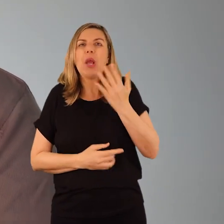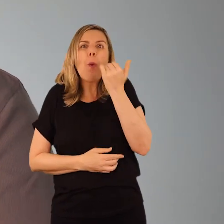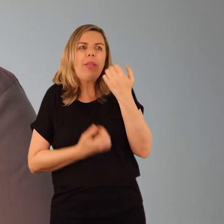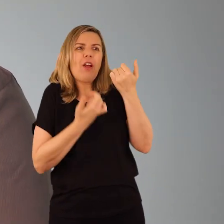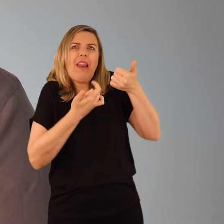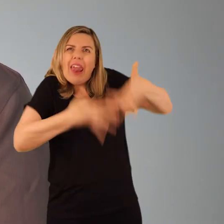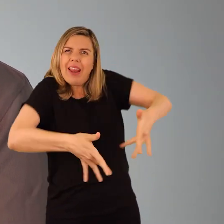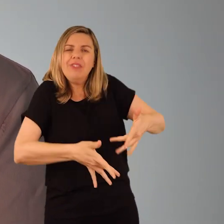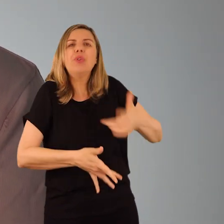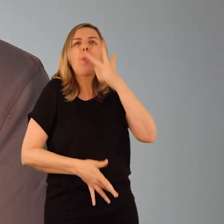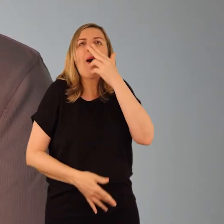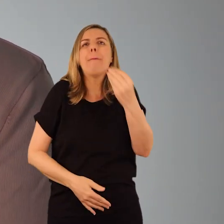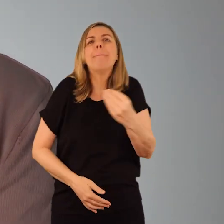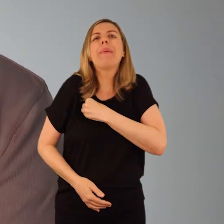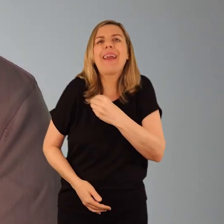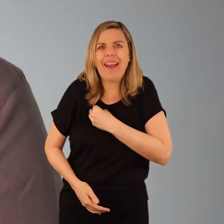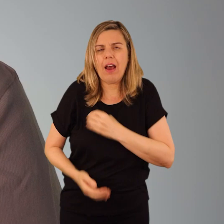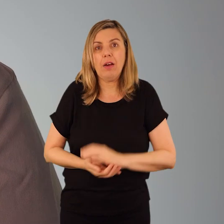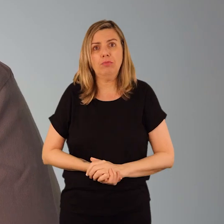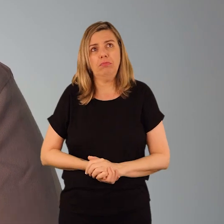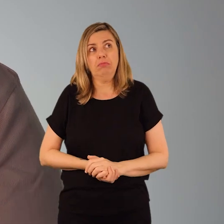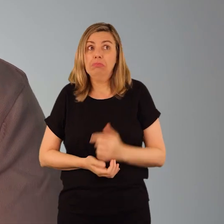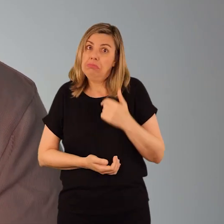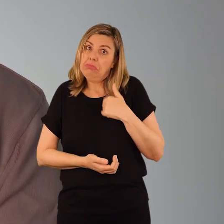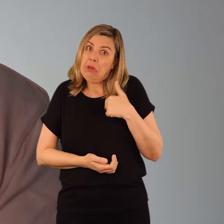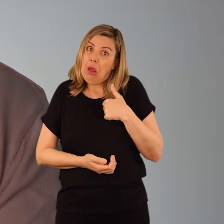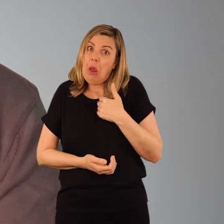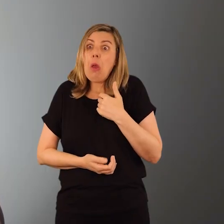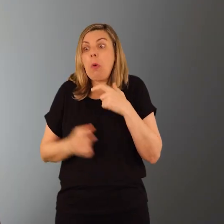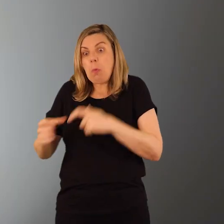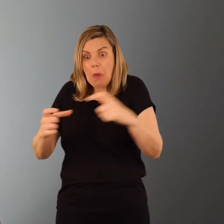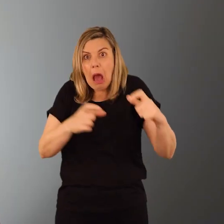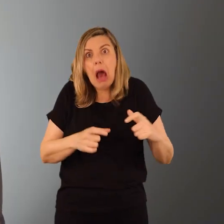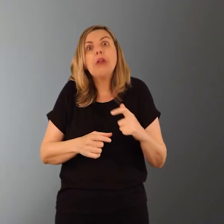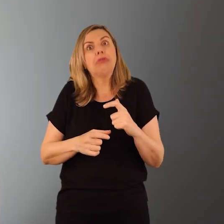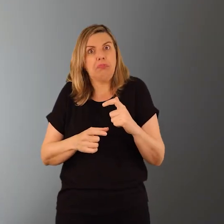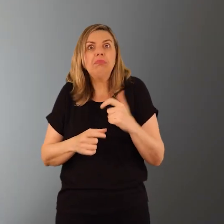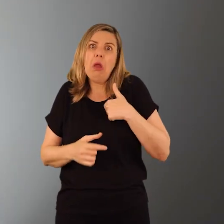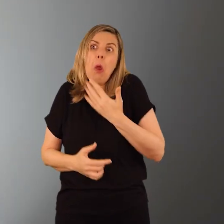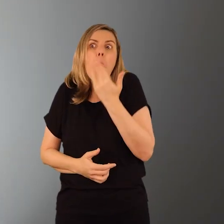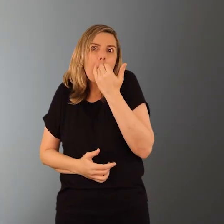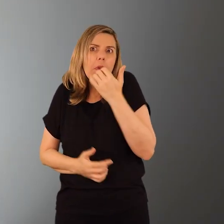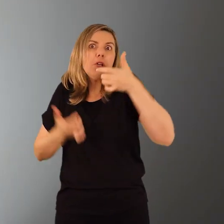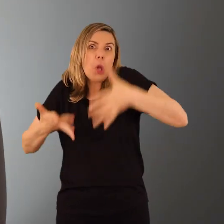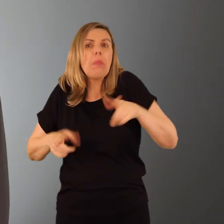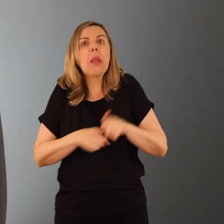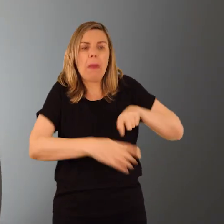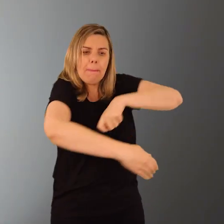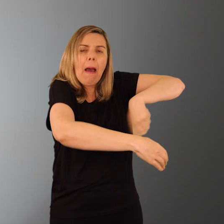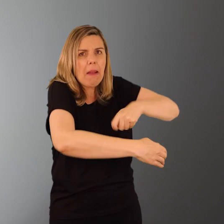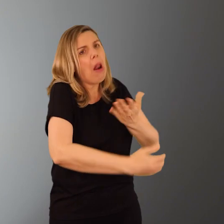é pecado. E então eu acabava comendo, claro, que sobrava nas panelas e raspava os pratos também, né, que eu não sou boba. Olha pro